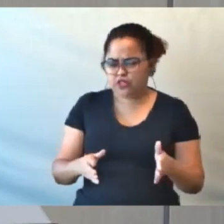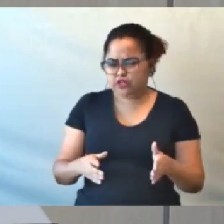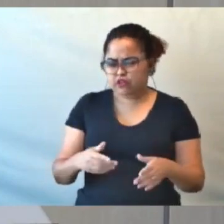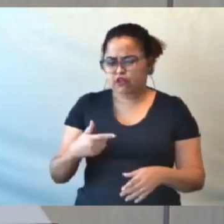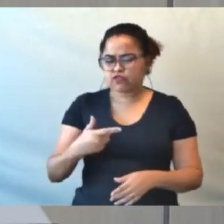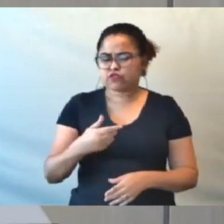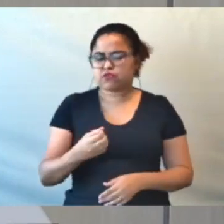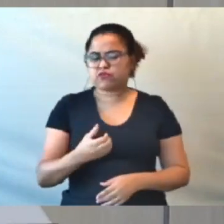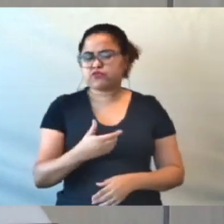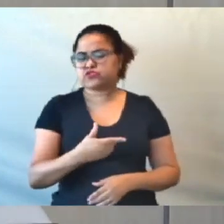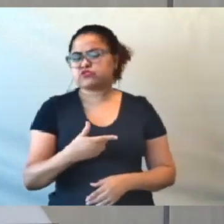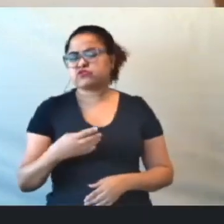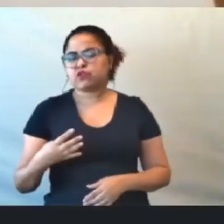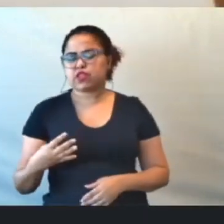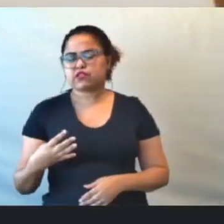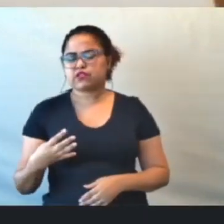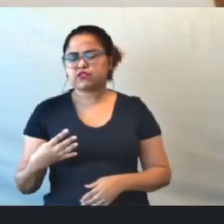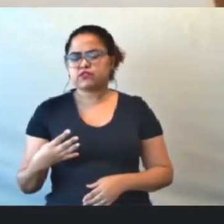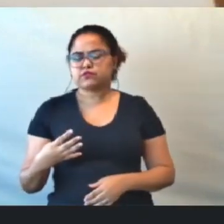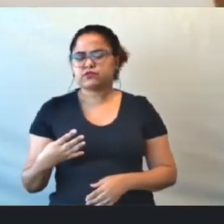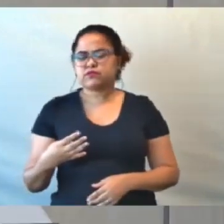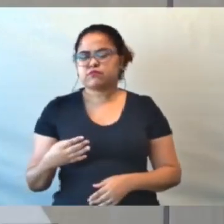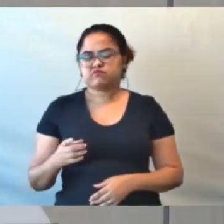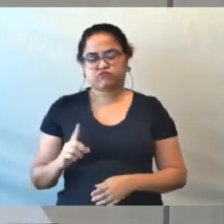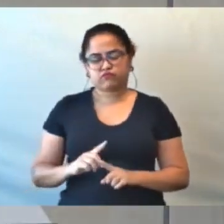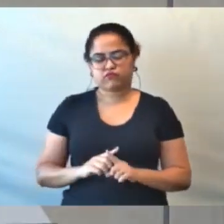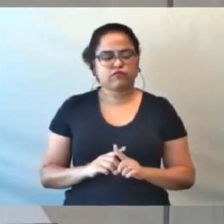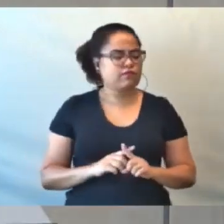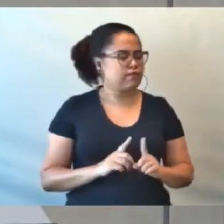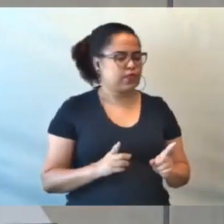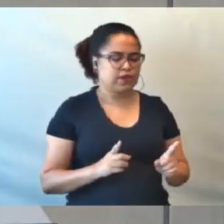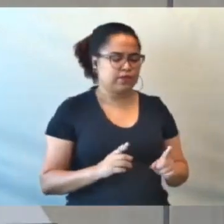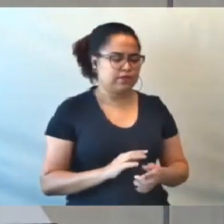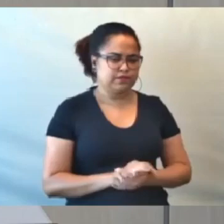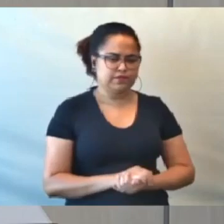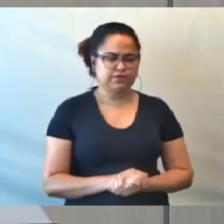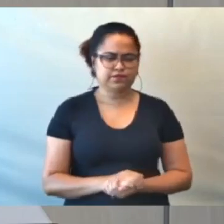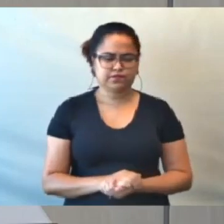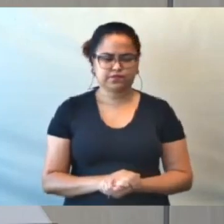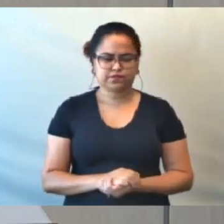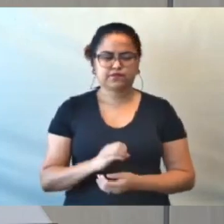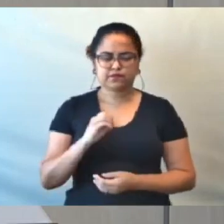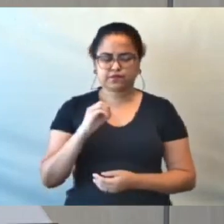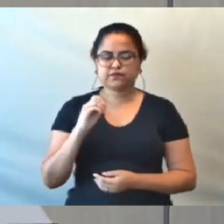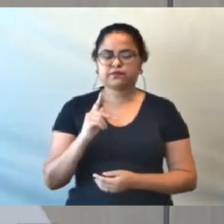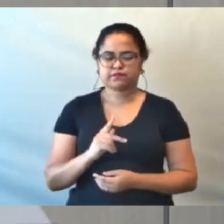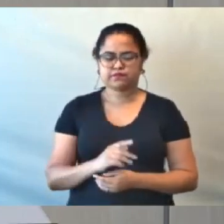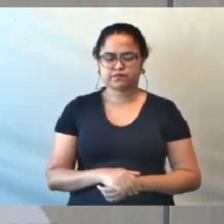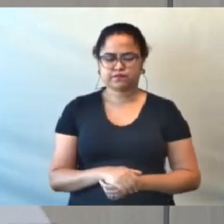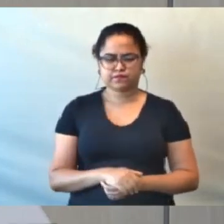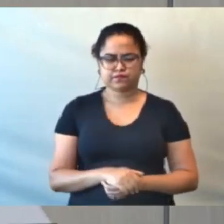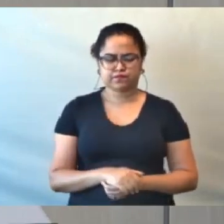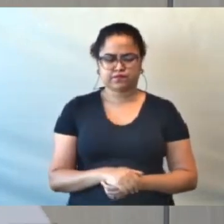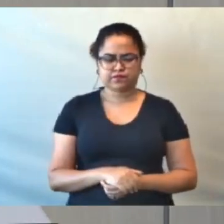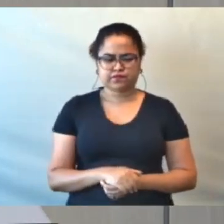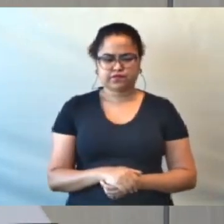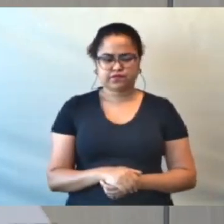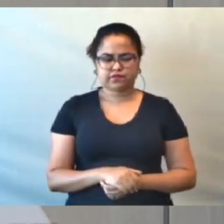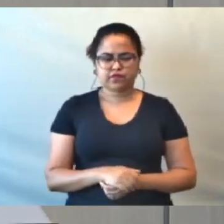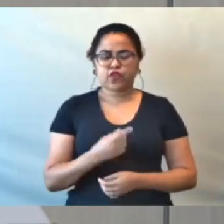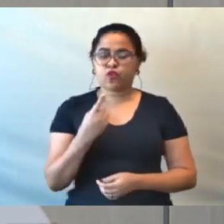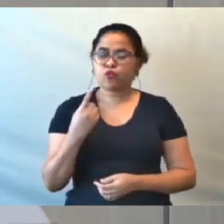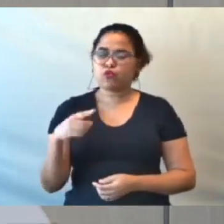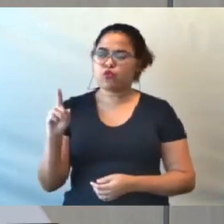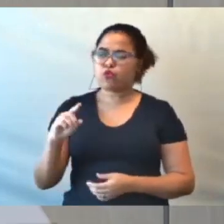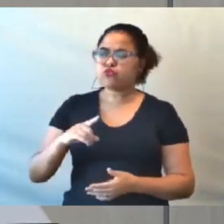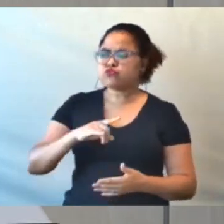Não. Ok. Então, o último documento emitido dentro do contrato